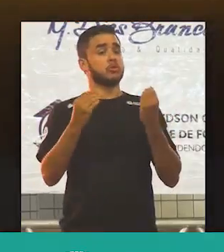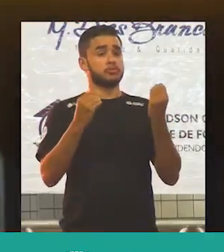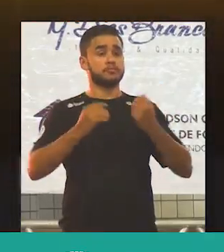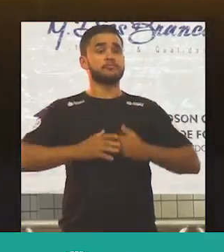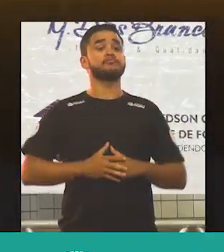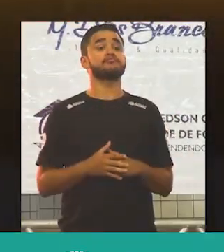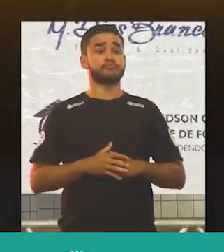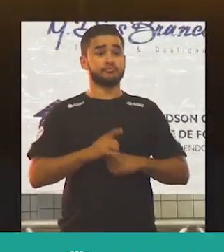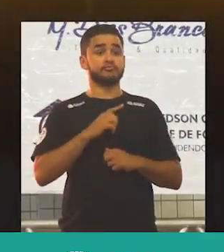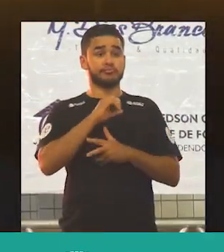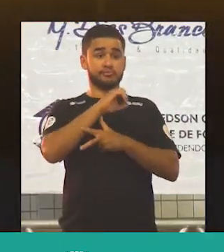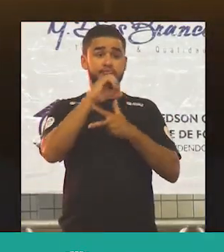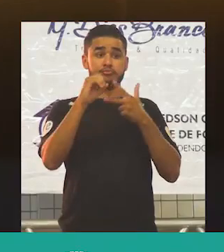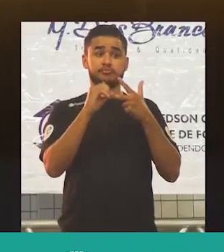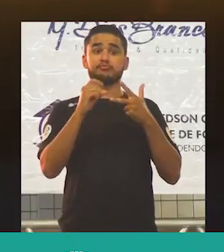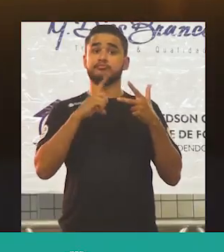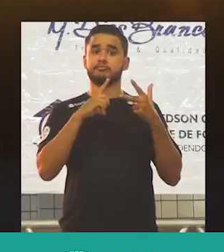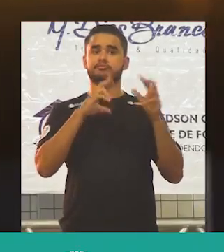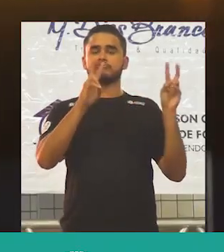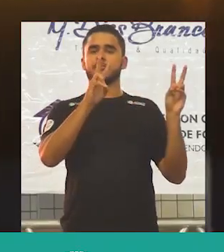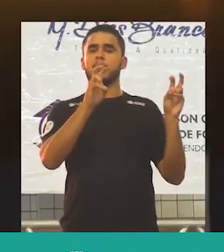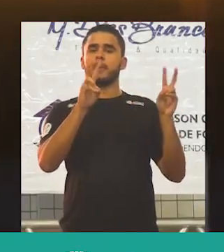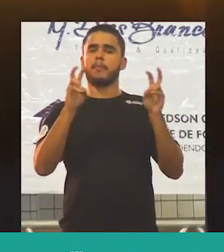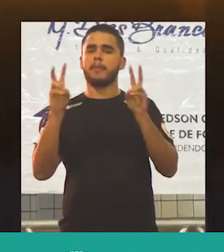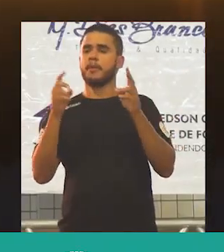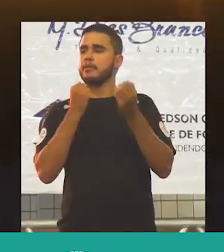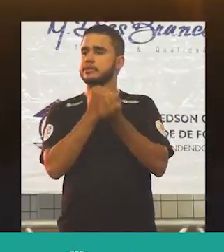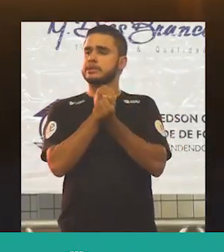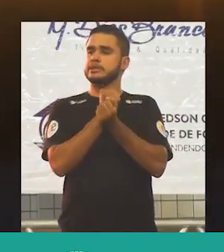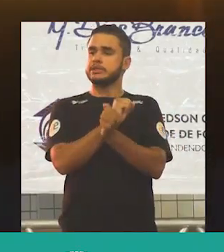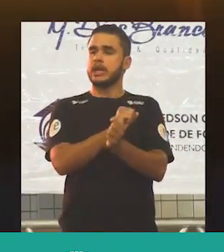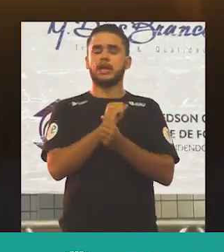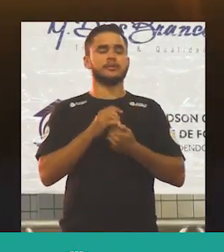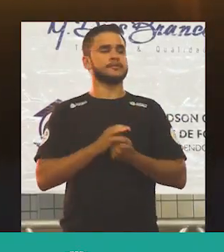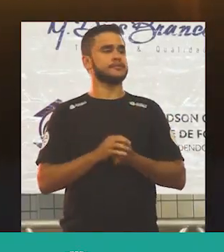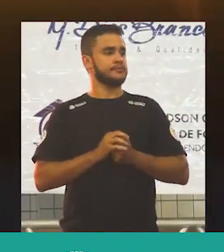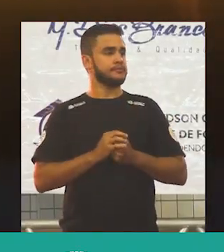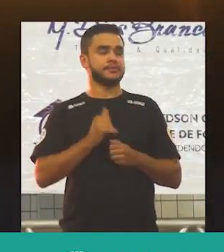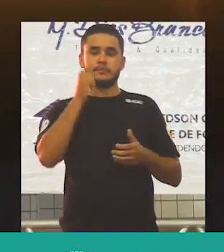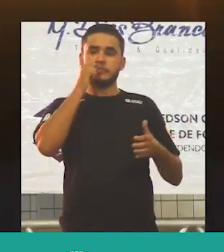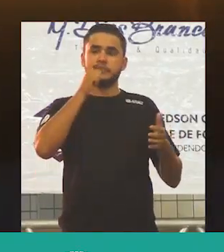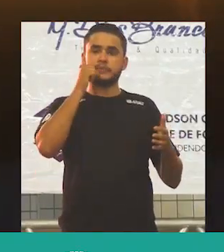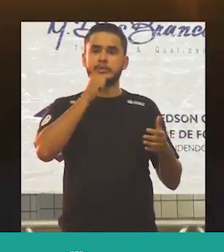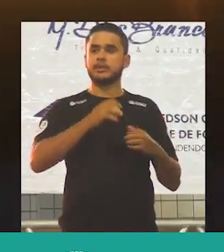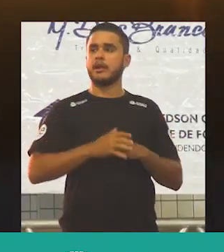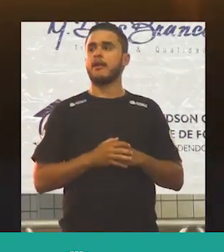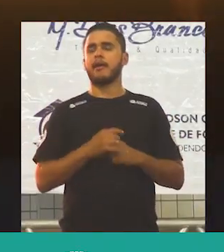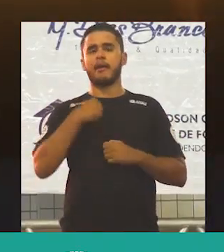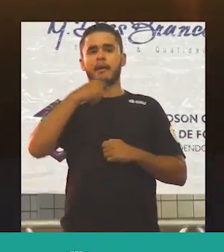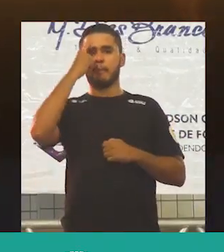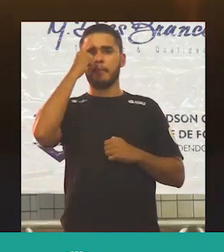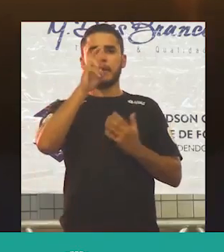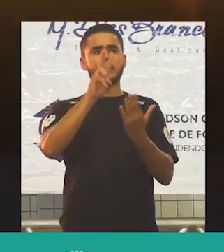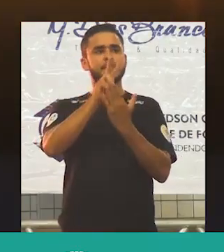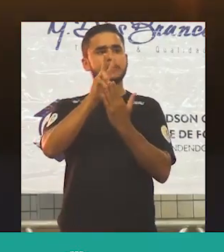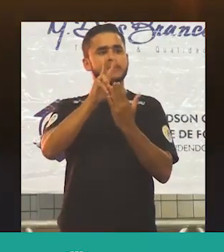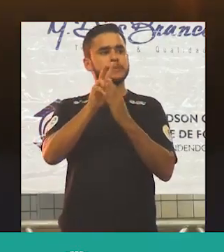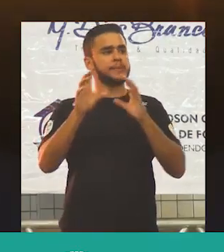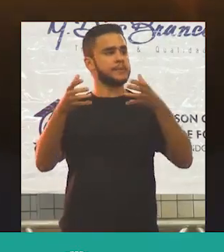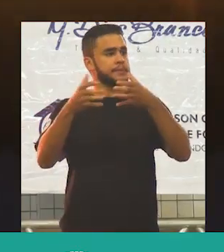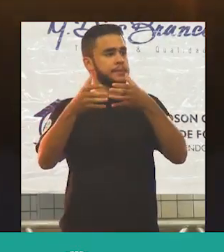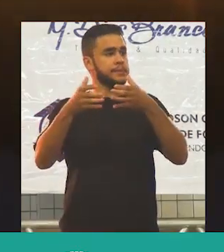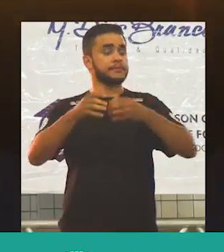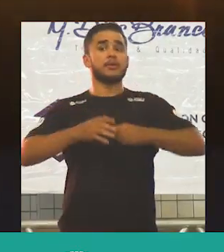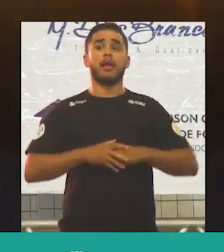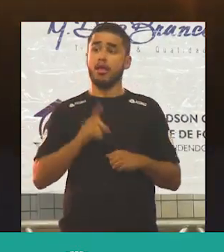questões temáticas, escravidão, mulher, indígena, todos esses temas são temas